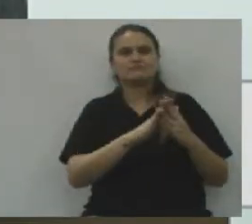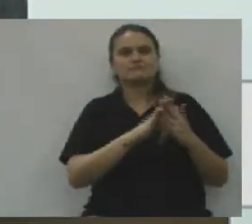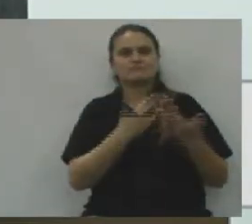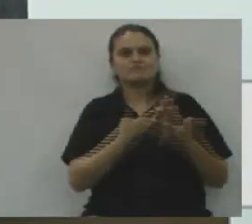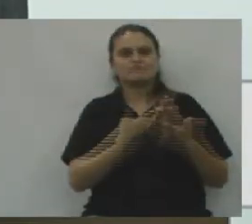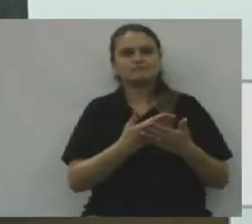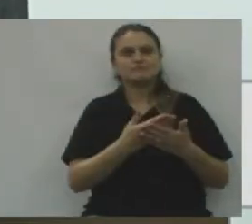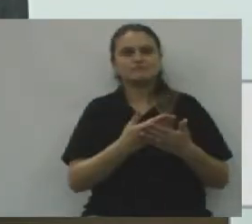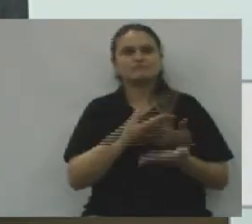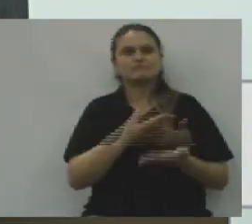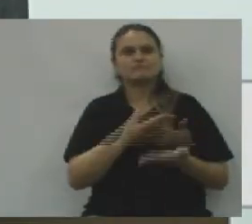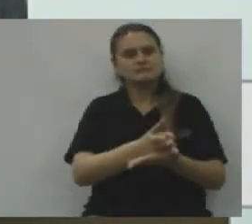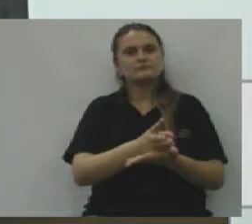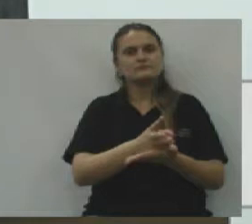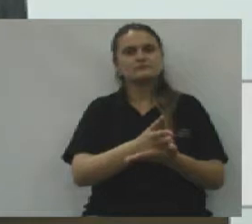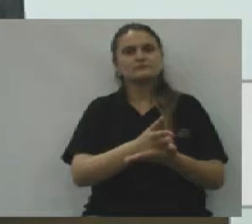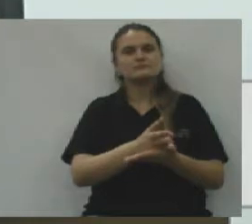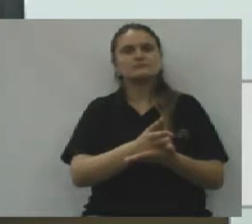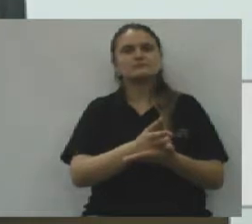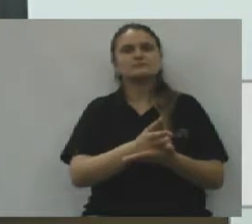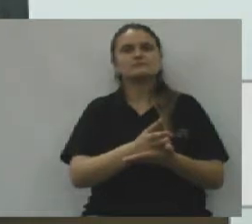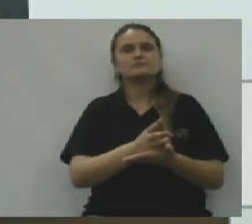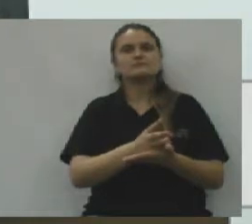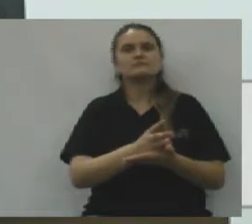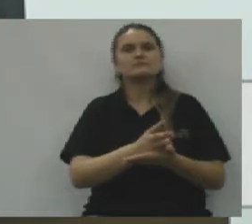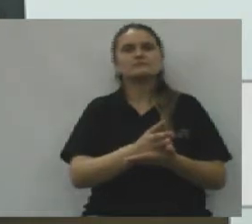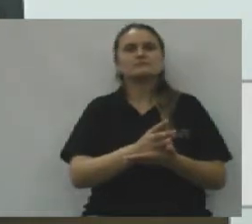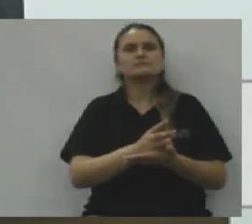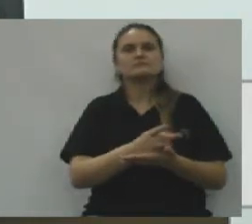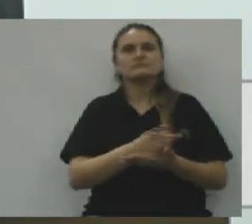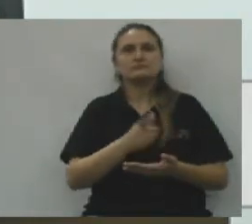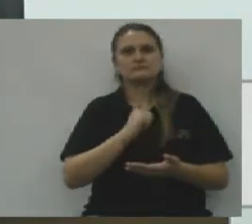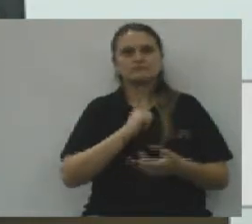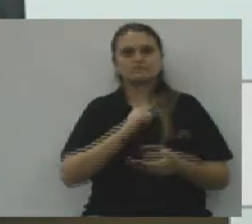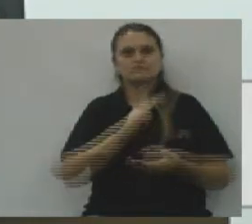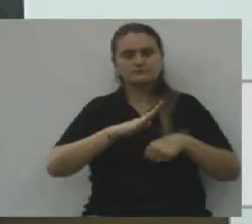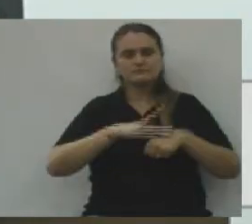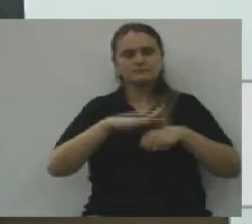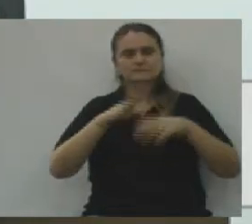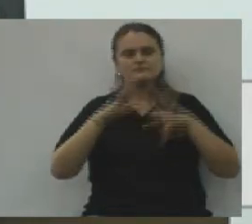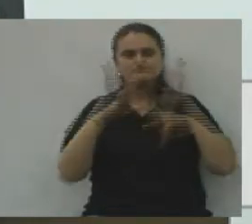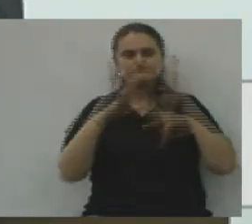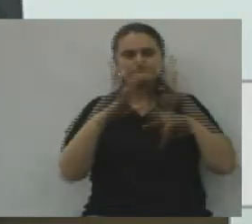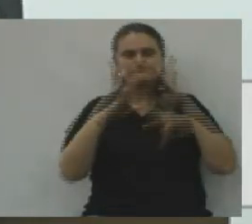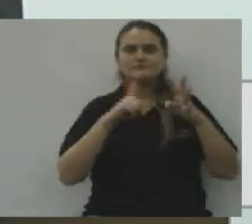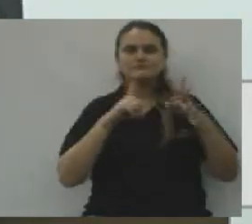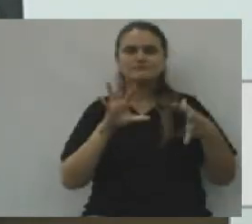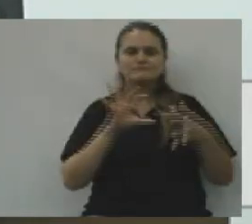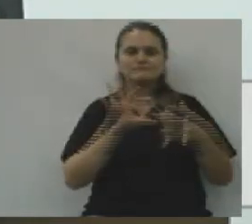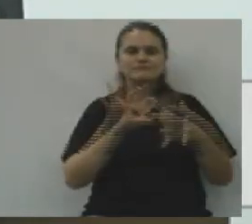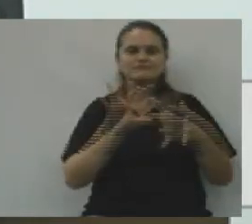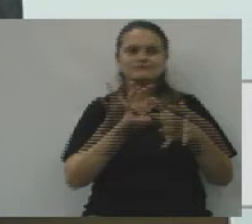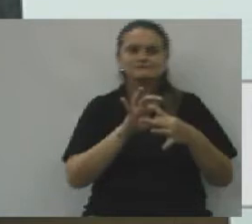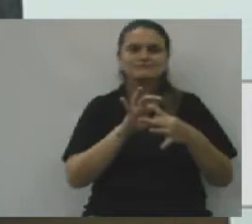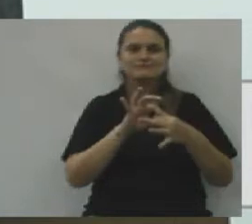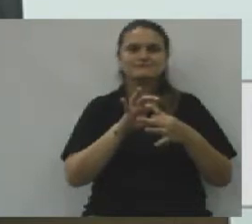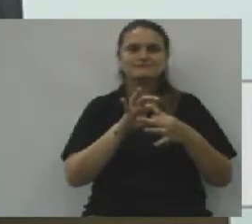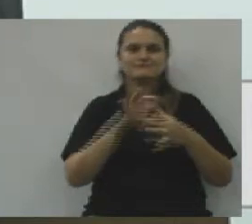sempre a gente acaba estando, de uma maneira ou outra, ligado, ouvindo sobre a